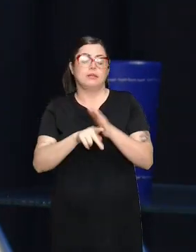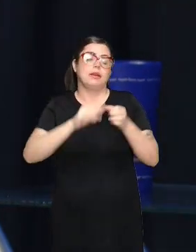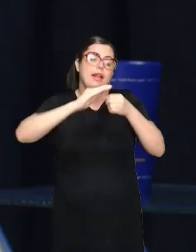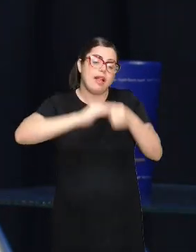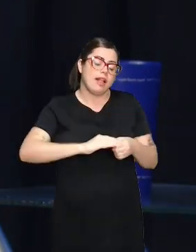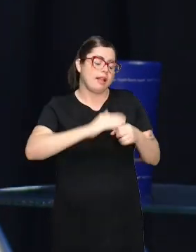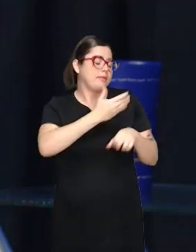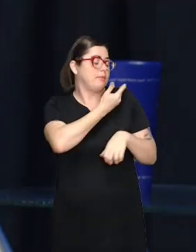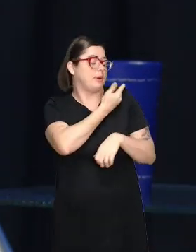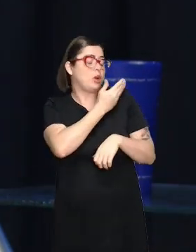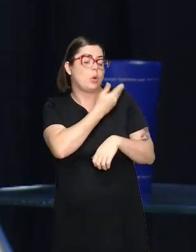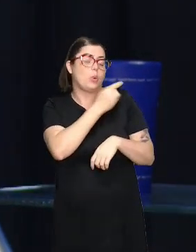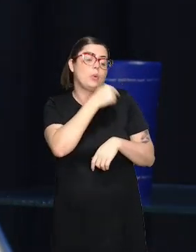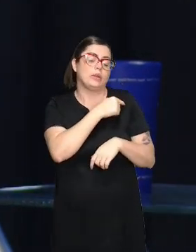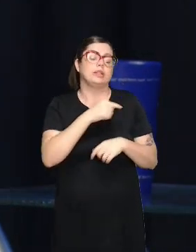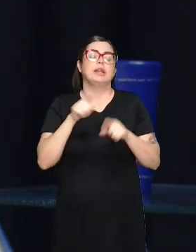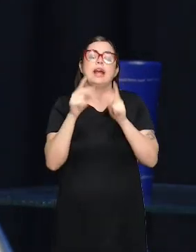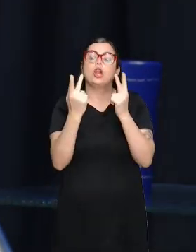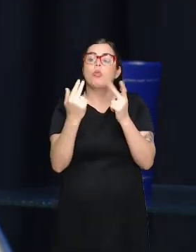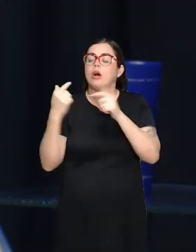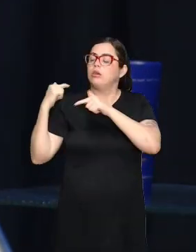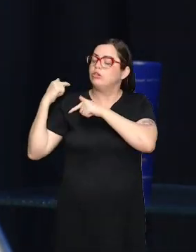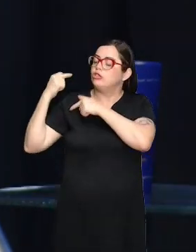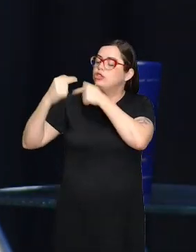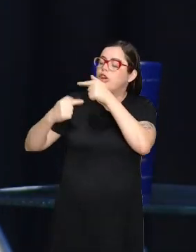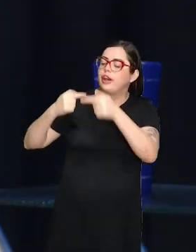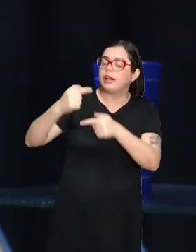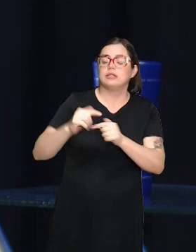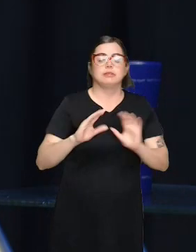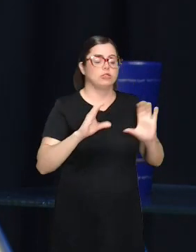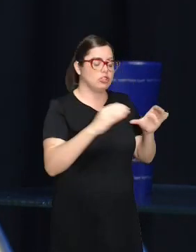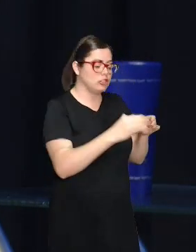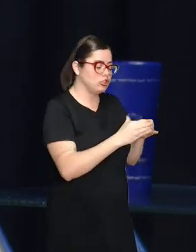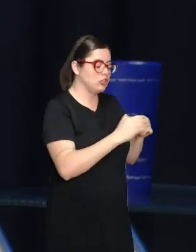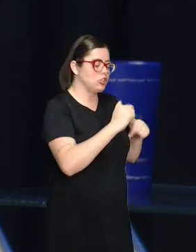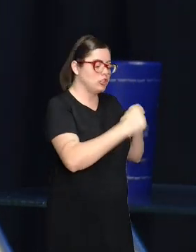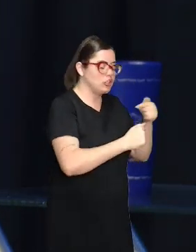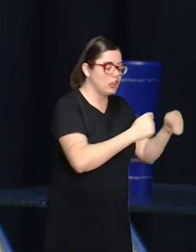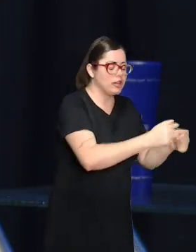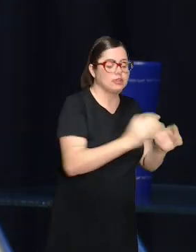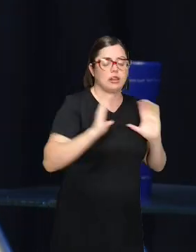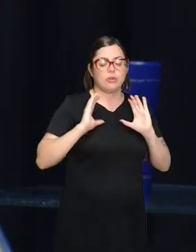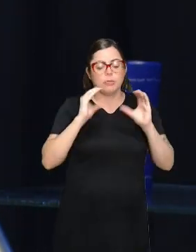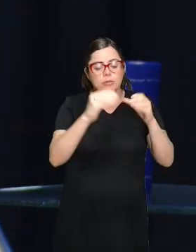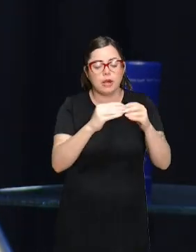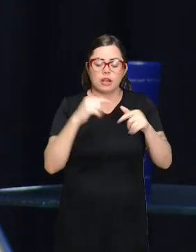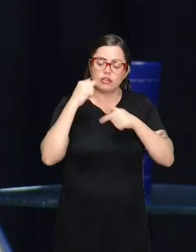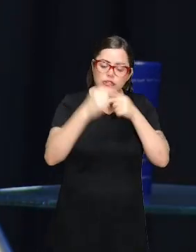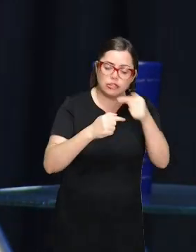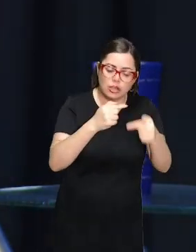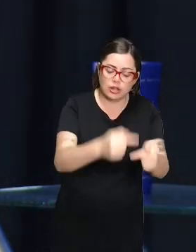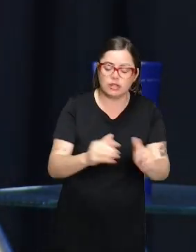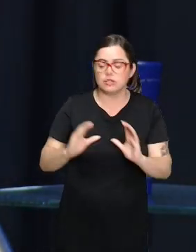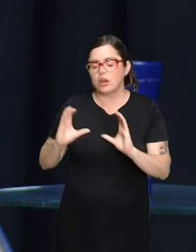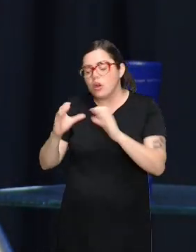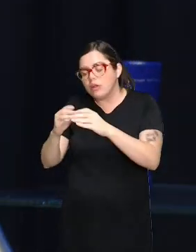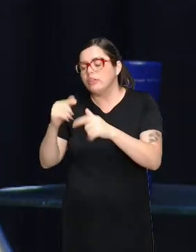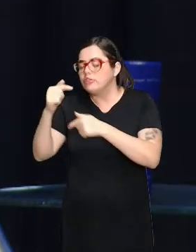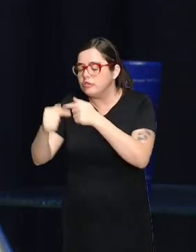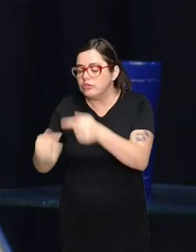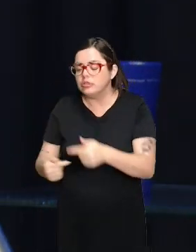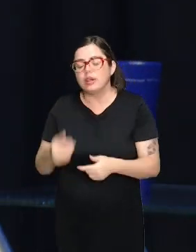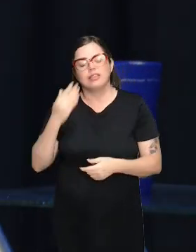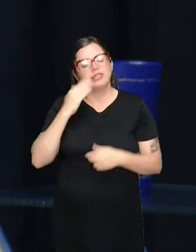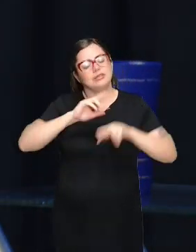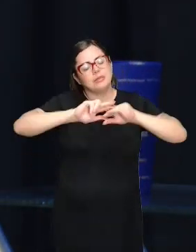mesmo falar de gerações, né, colocar em caixinha, geração X é assim, a Y é de tal jeito, o baby boomer de